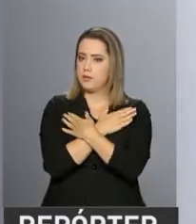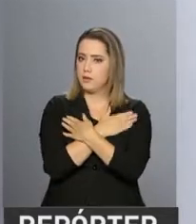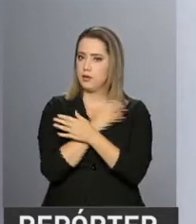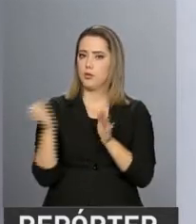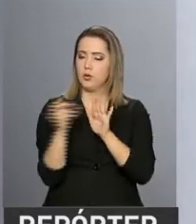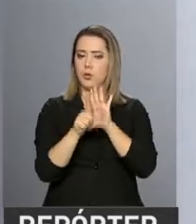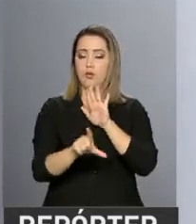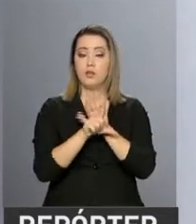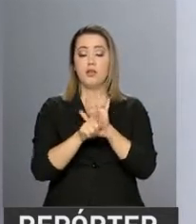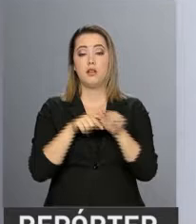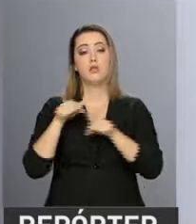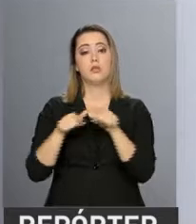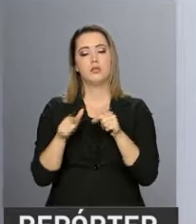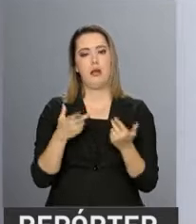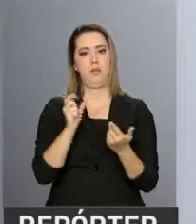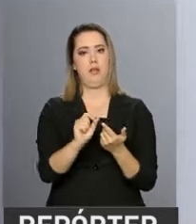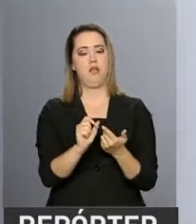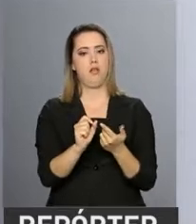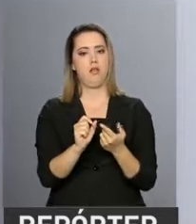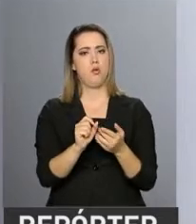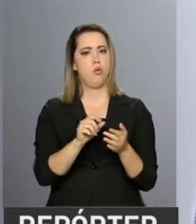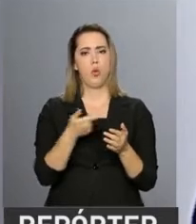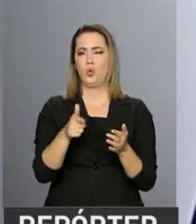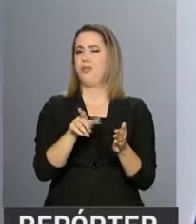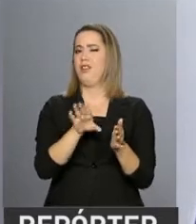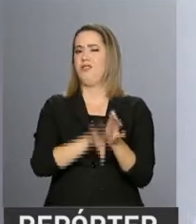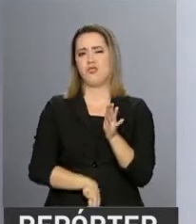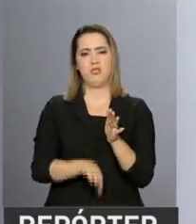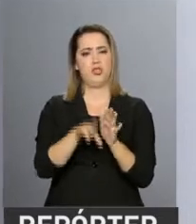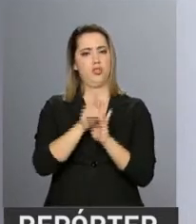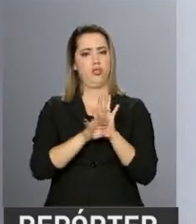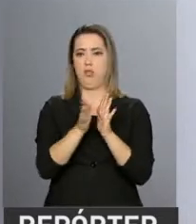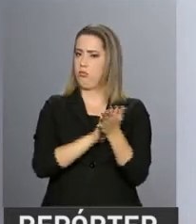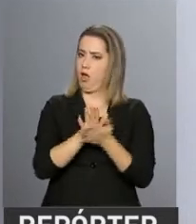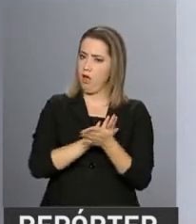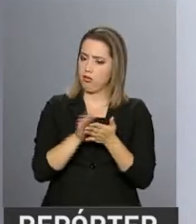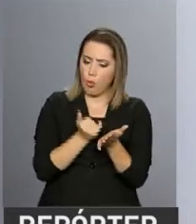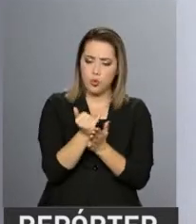da legislação trabalhista, sem tirar nenhum direito do trabalhador,